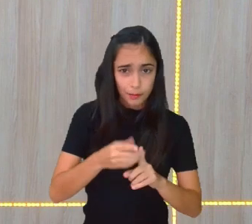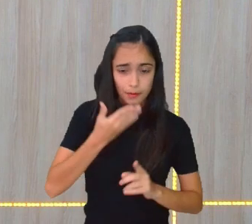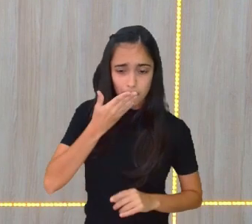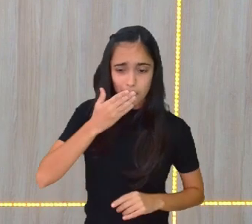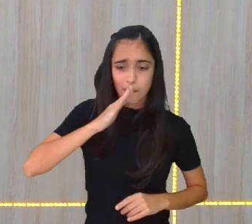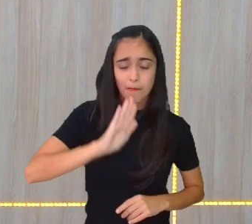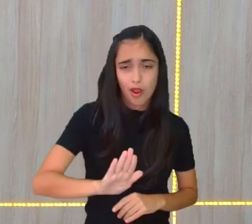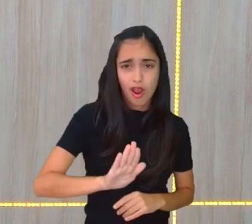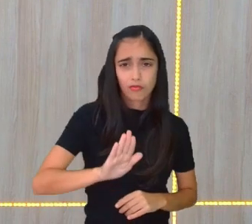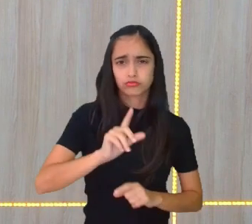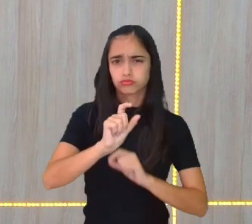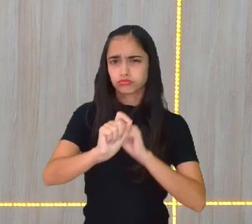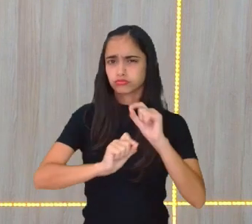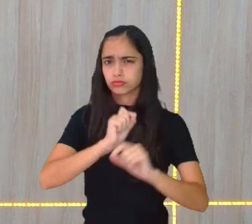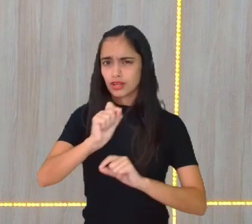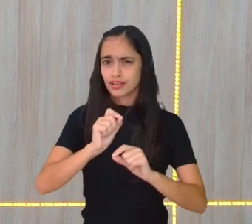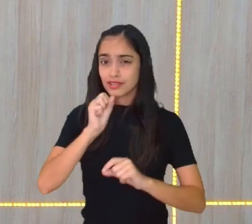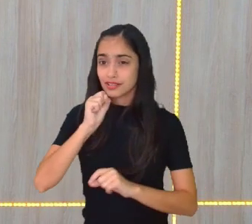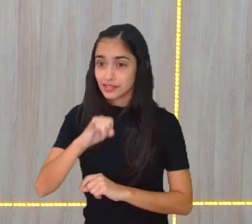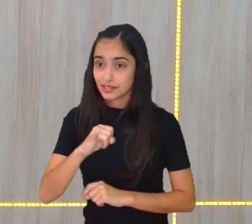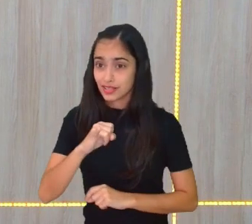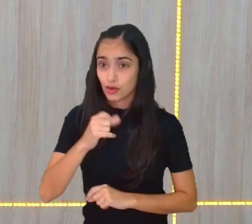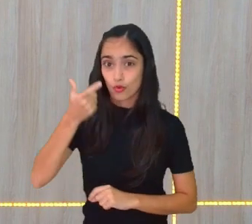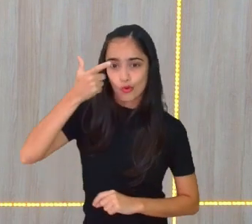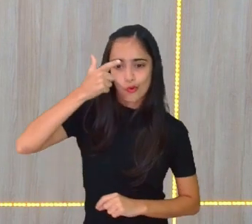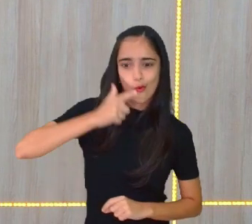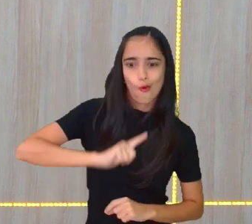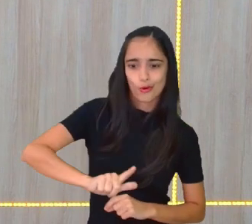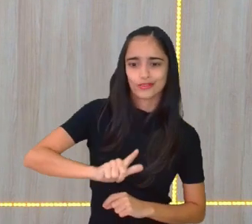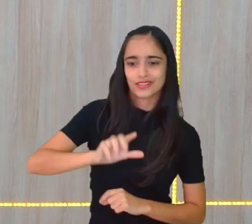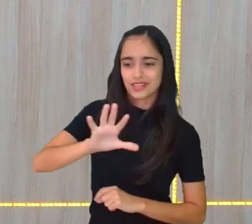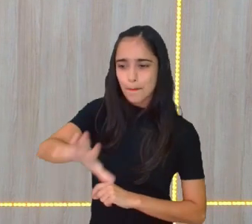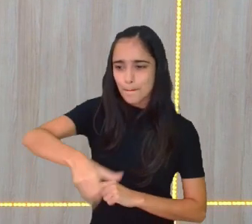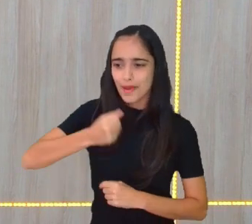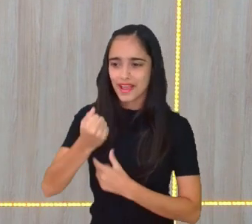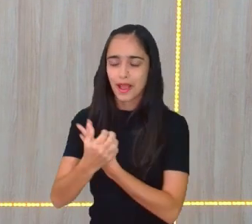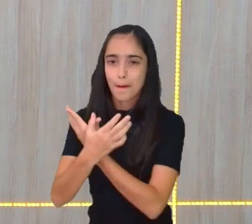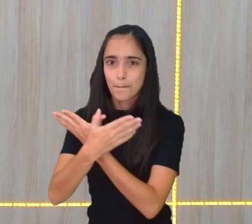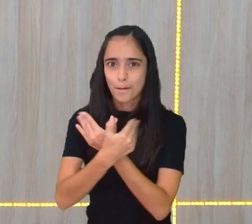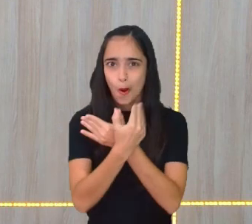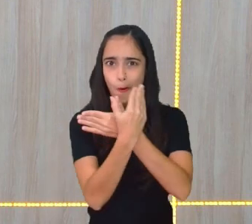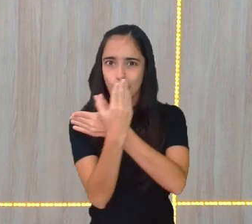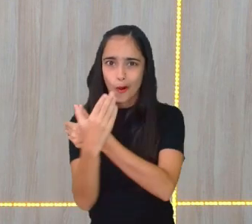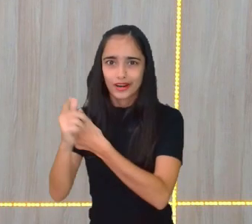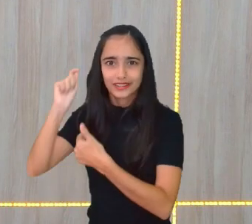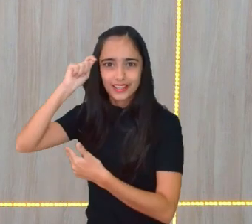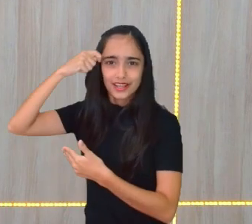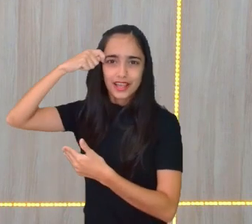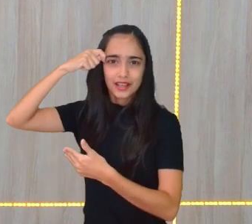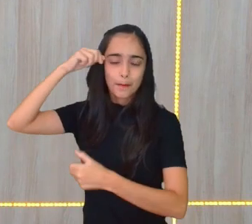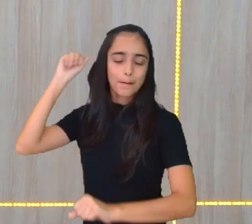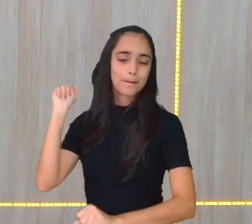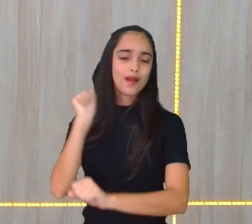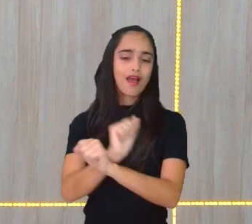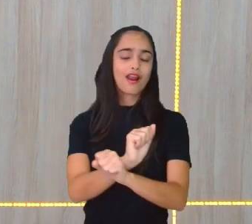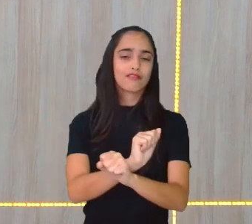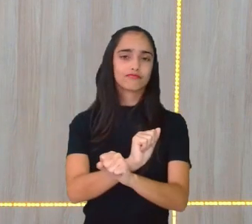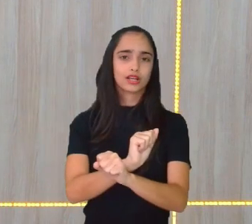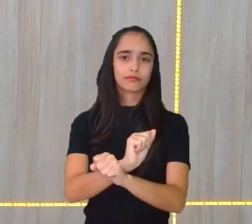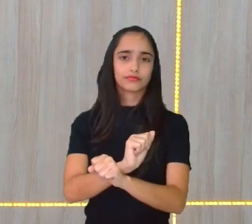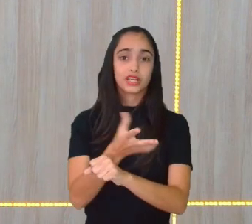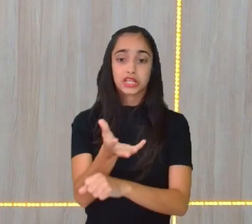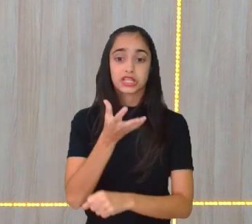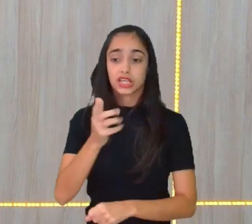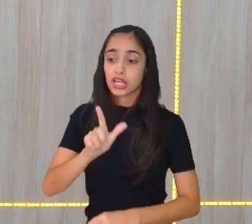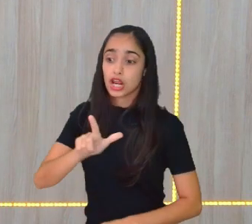obtivesse, ela deixaria de caçar todas as outras borboletas. E aqui a gente tem um ponto de fixação da narrativa,